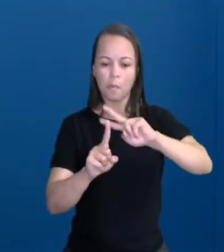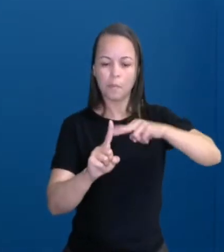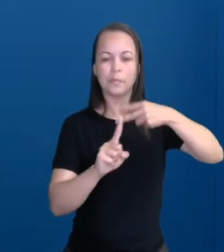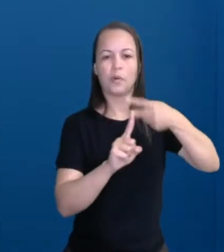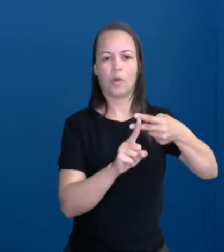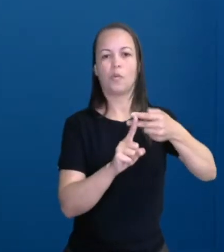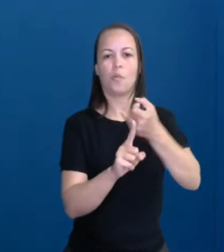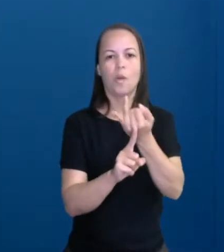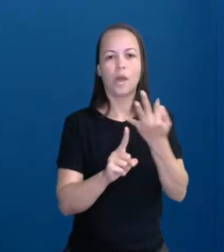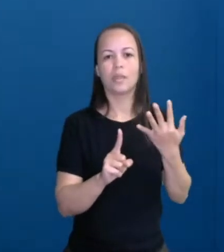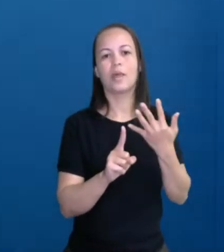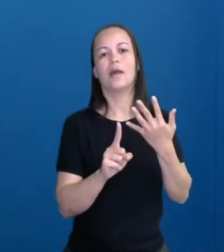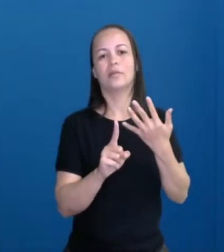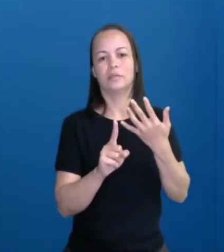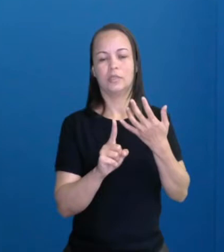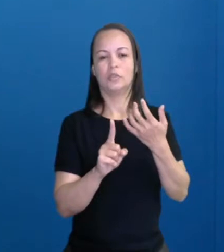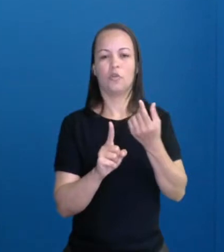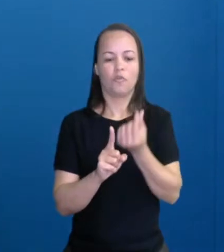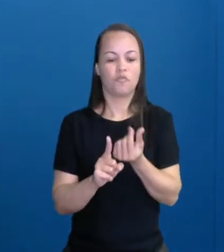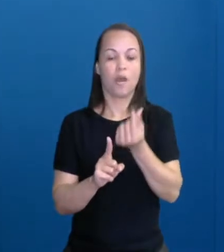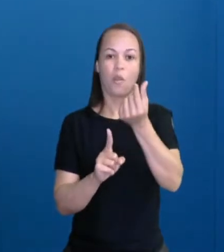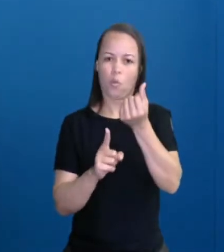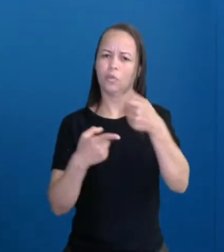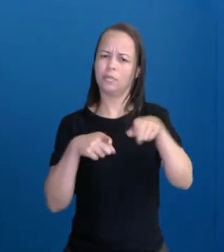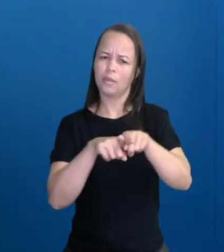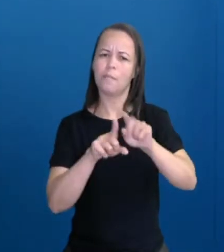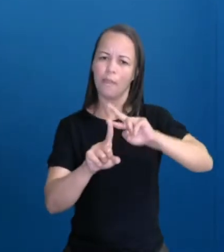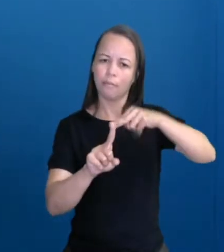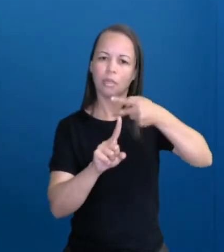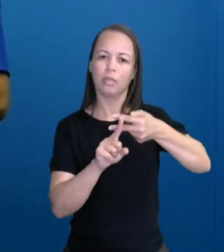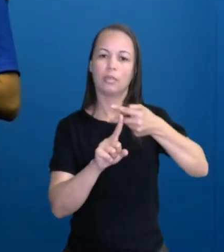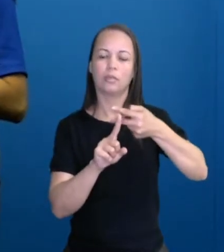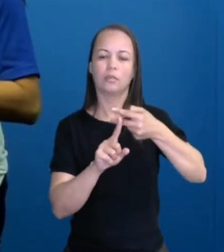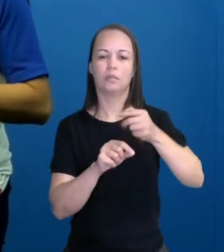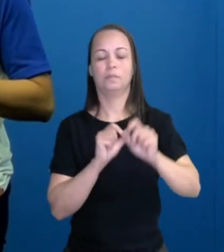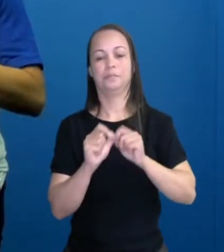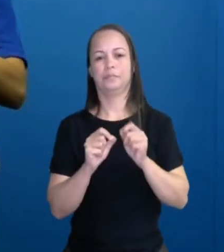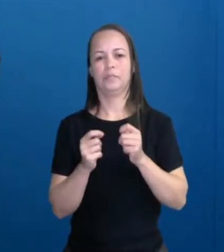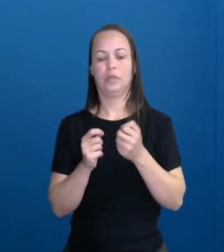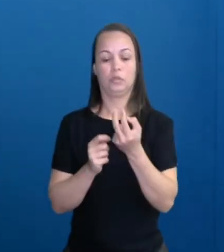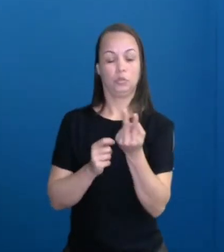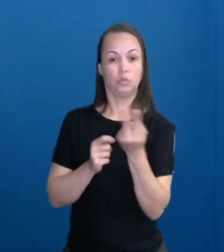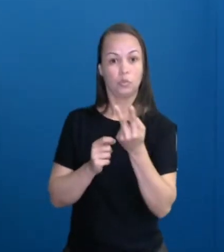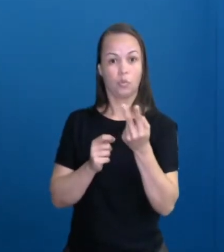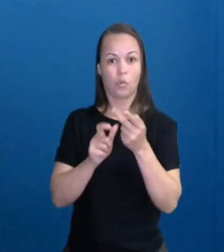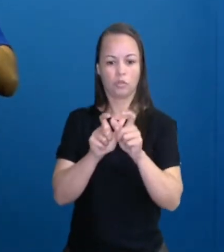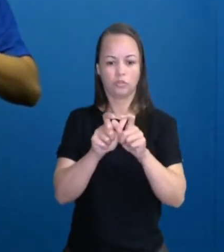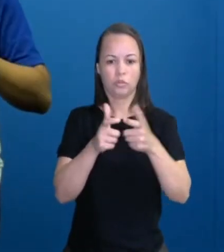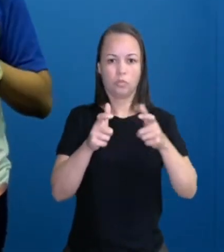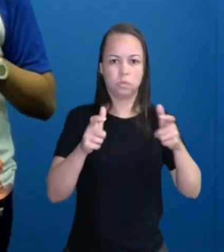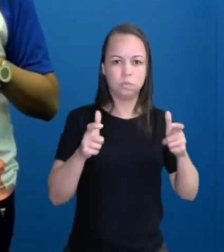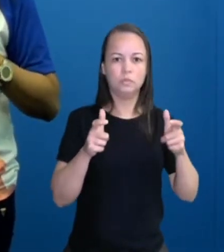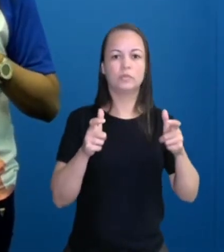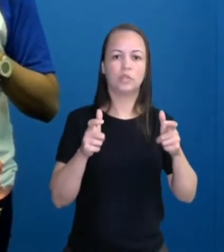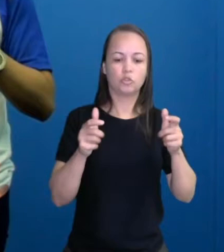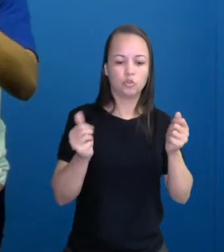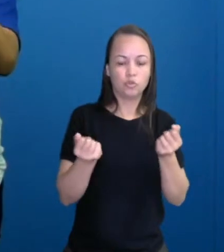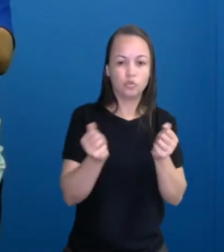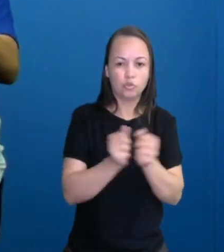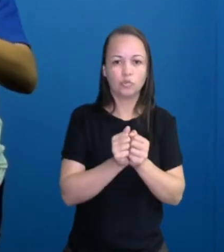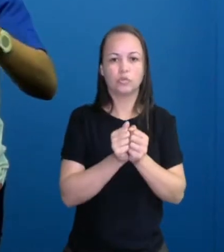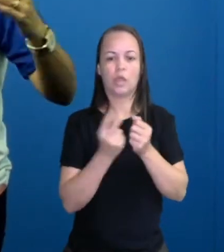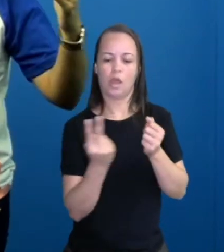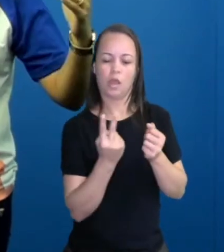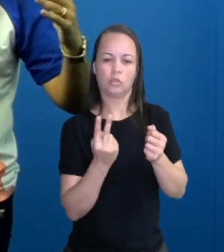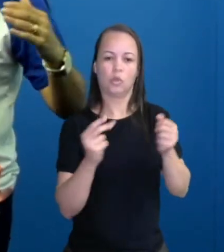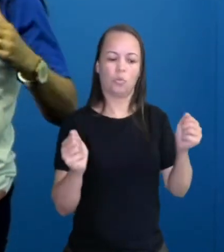ó, dobrou o valor que se gasta, tá bom? Então, quando duas grandezas aumentam juntas na mesma proporção